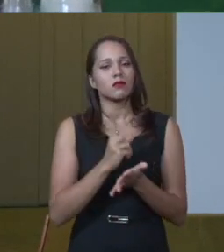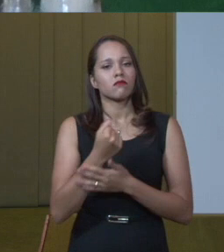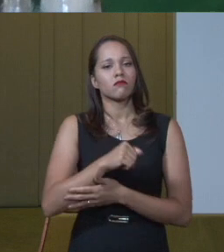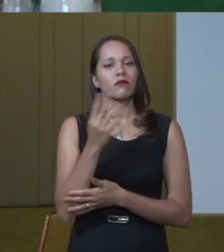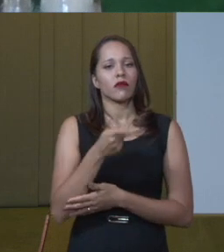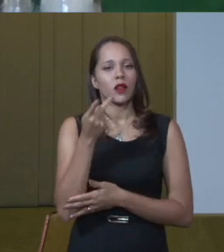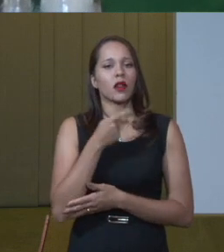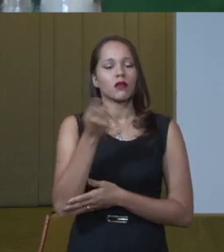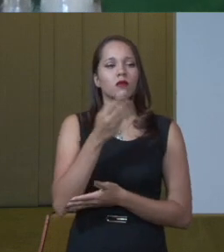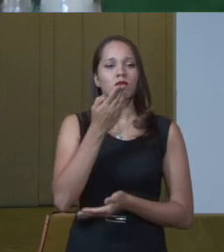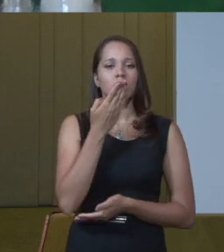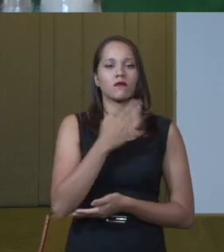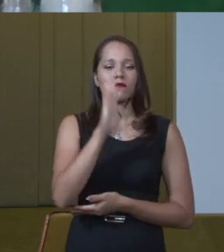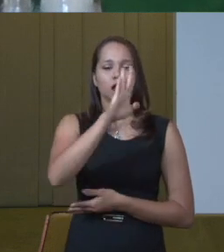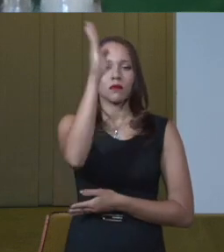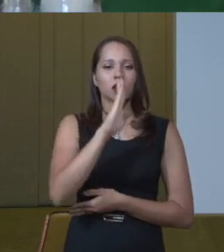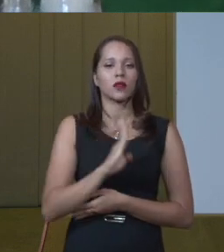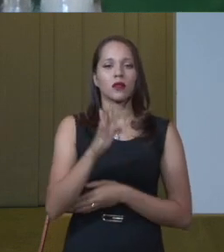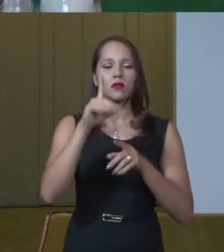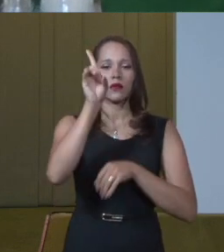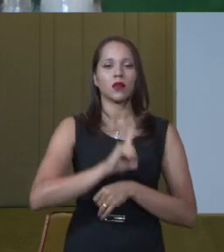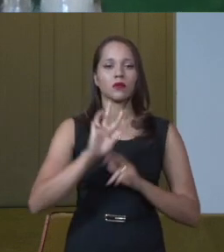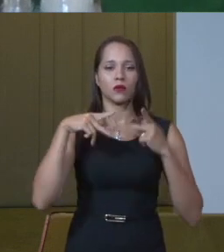com o sistema internacional de direitos humanos,